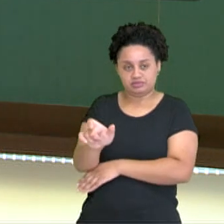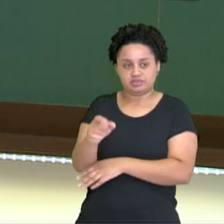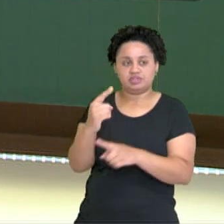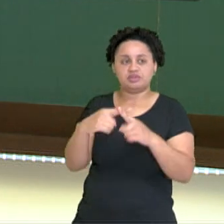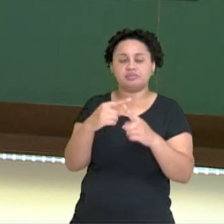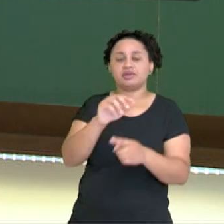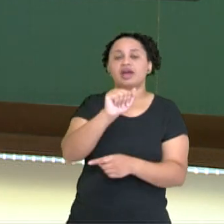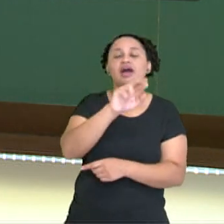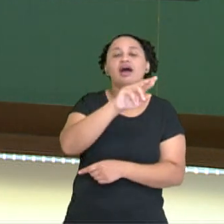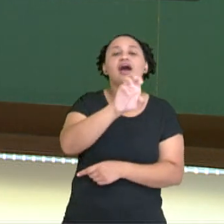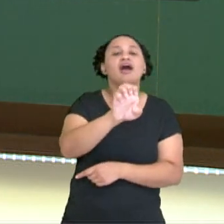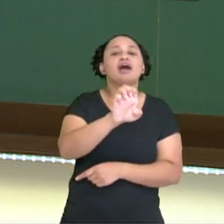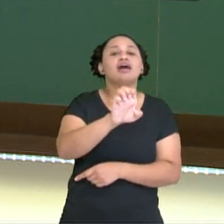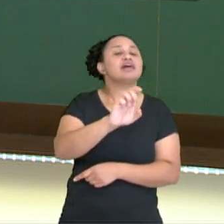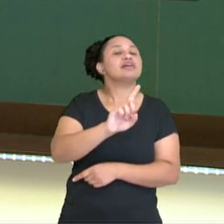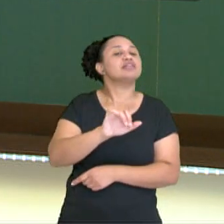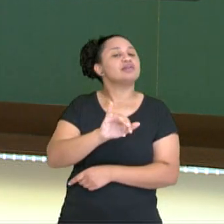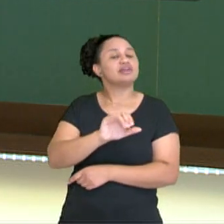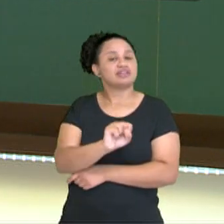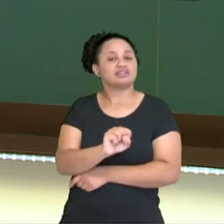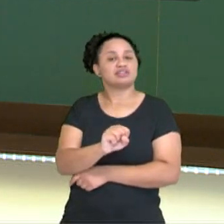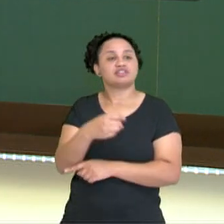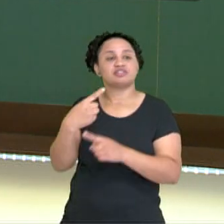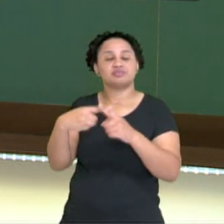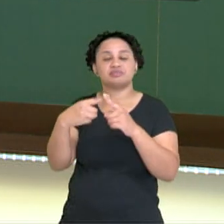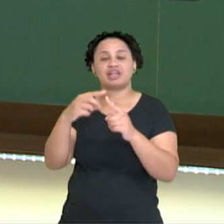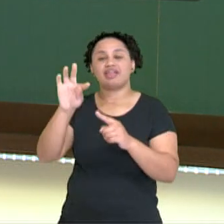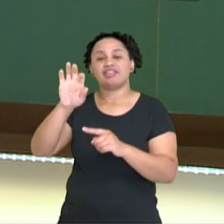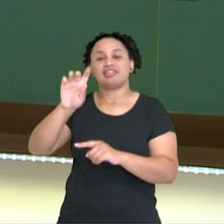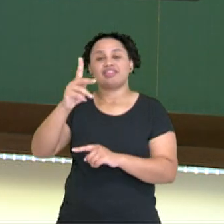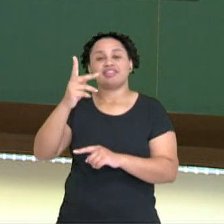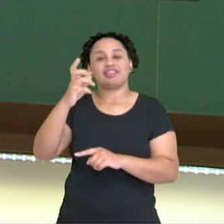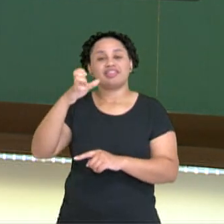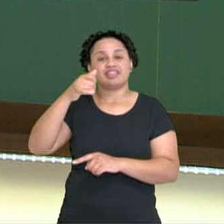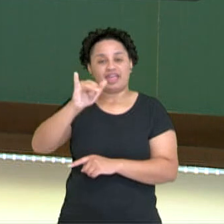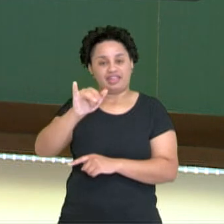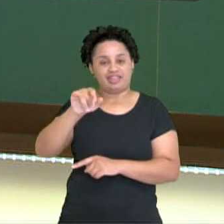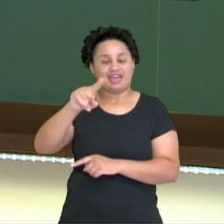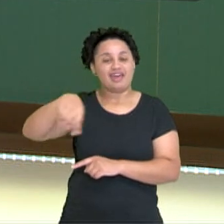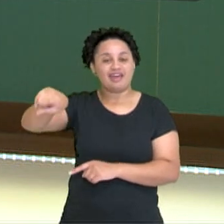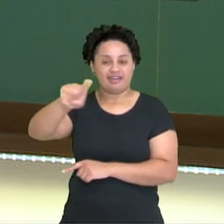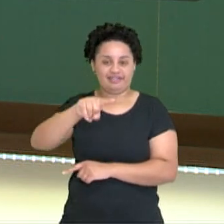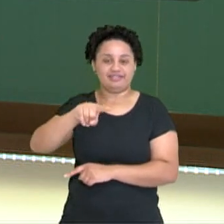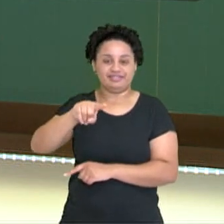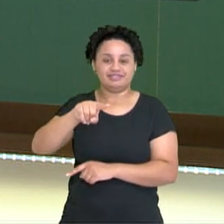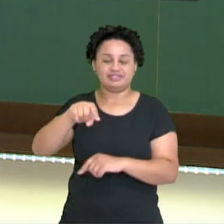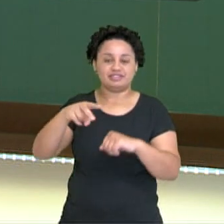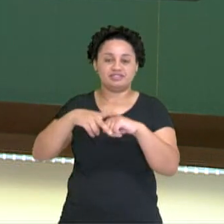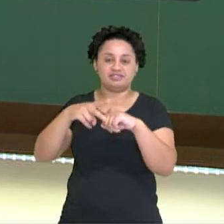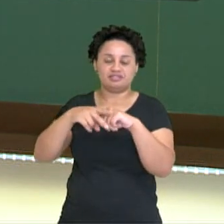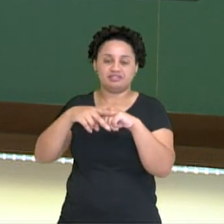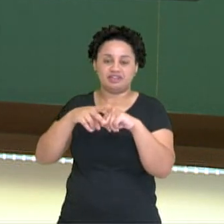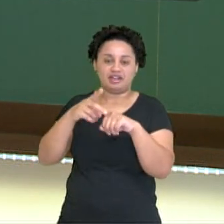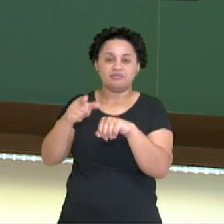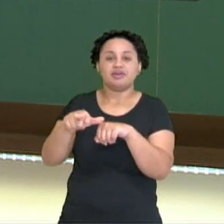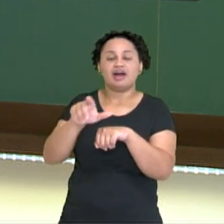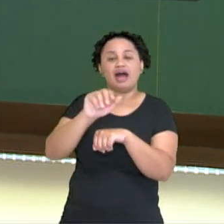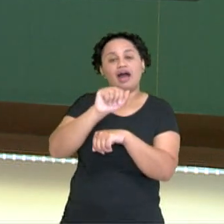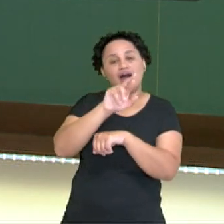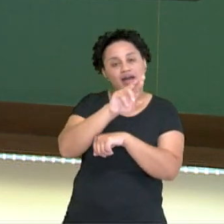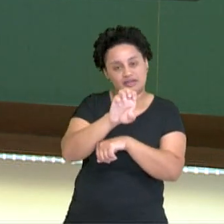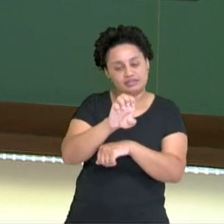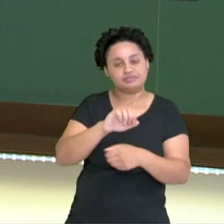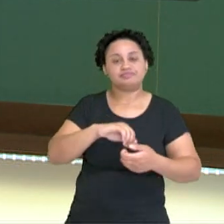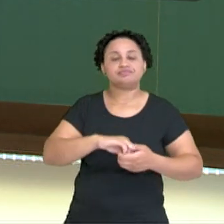não is? Porque o pronome they, que significa eles ou elas, o verbo to be dele é o are, beleza?